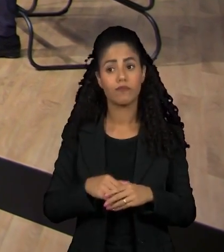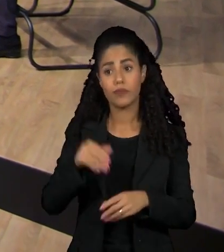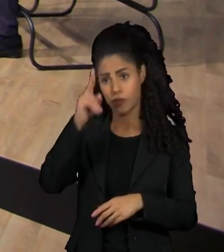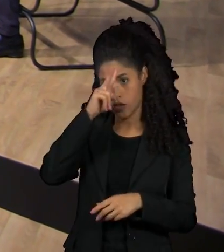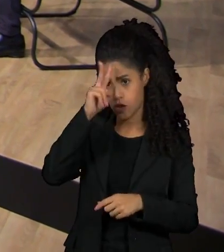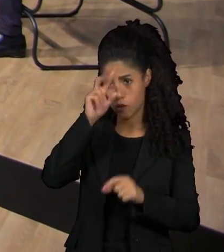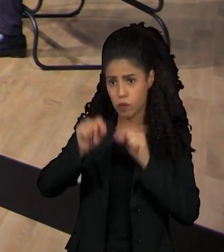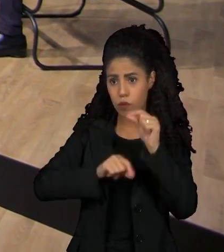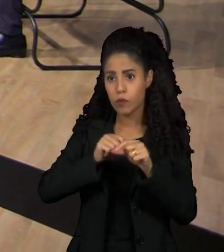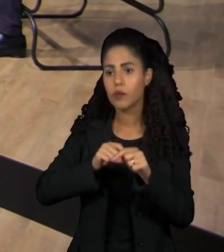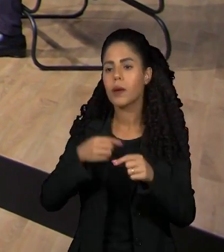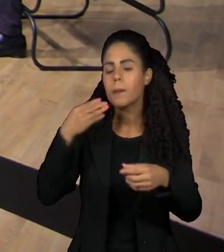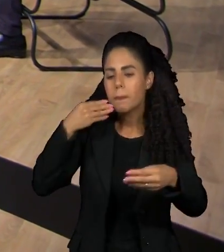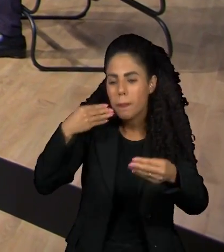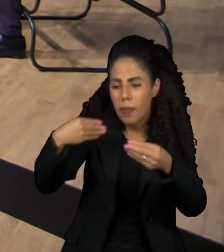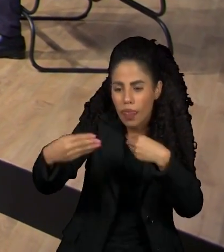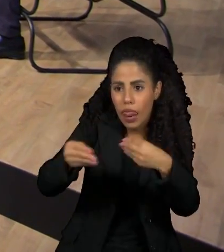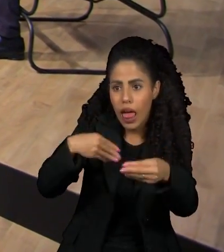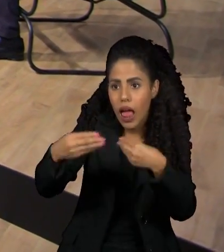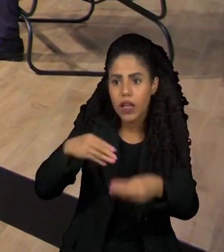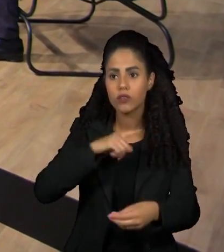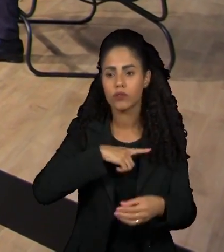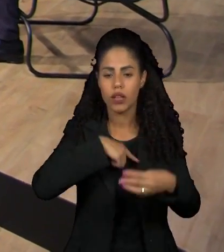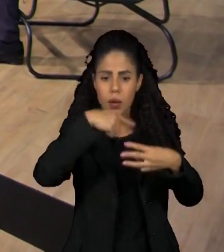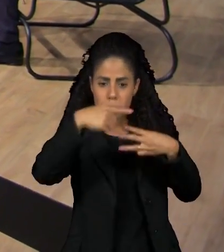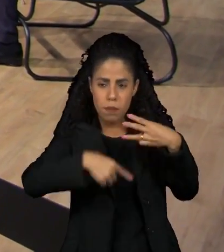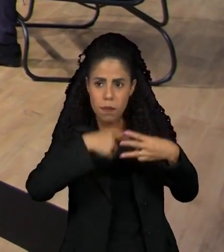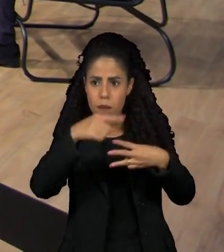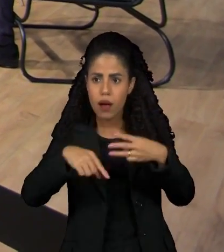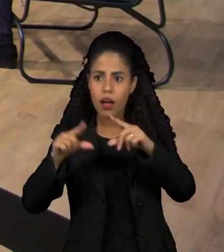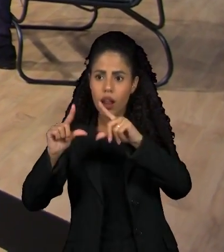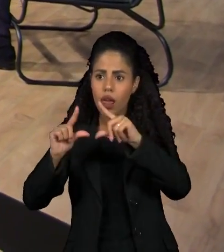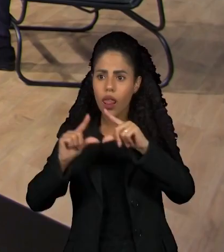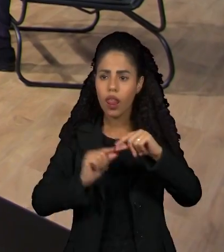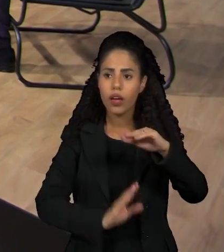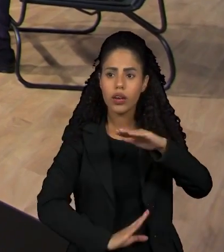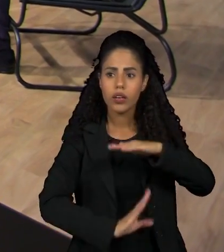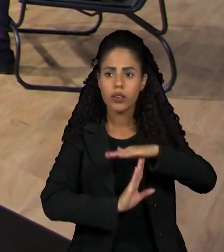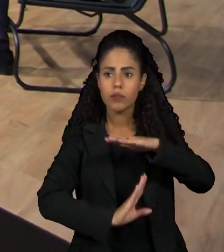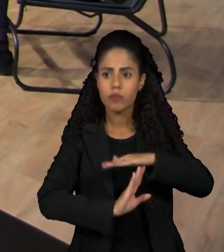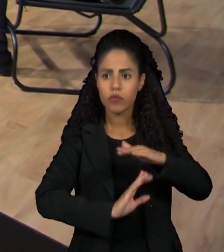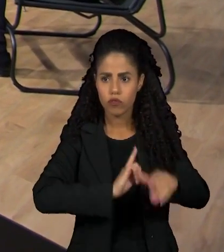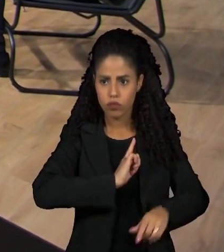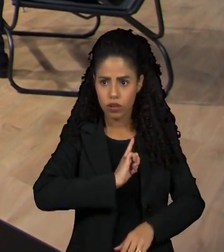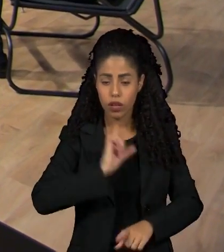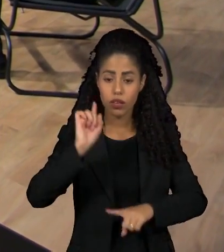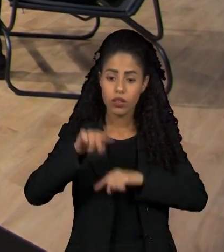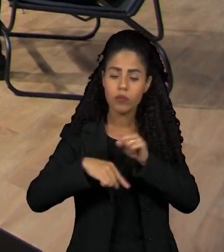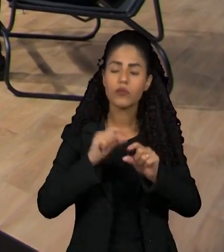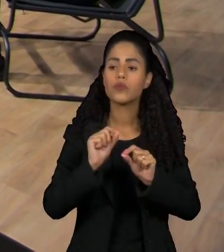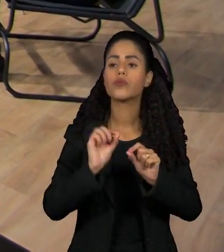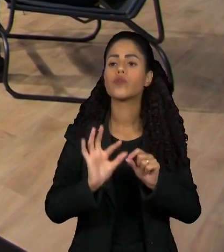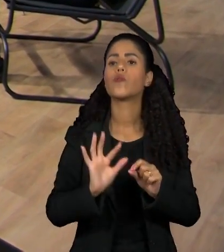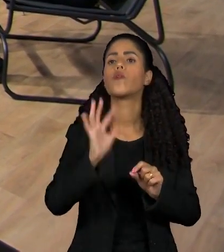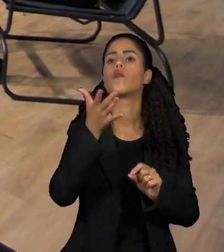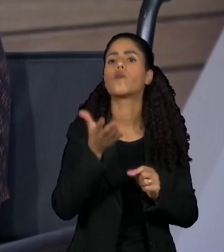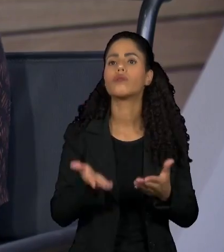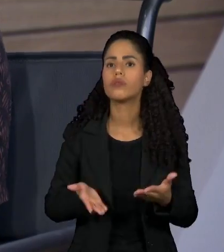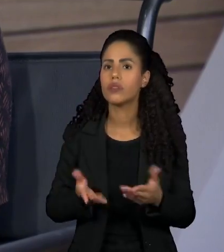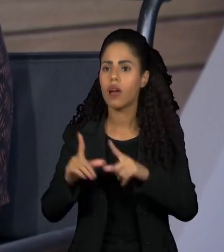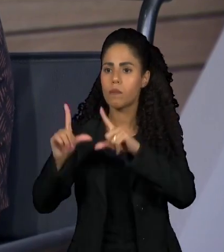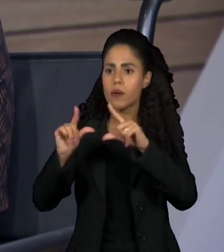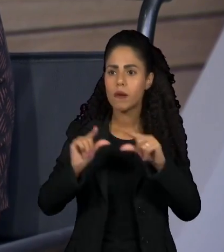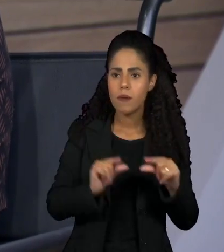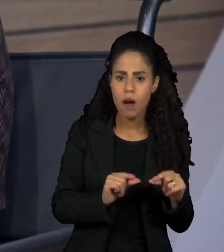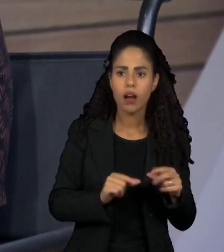Lembrar que o plástico tem a sua reciclabilidade diminuída, limitada, e que no fim ele vai cair e vai virar CO2.